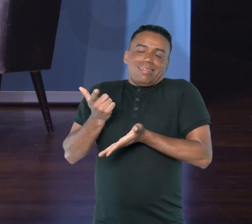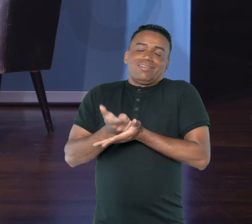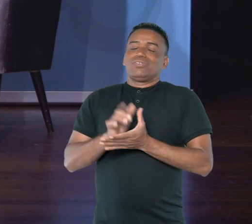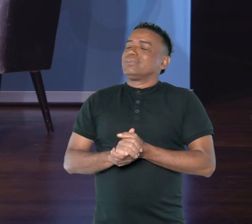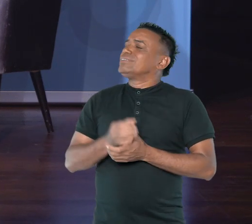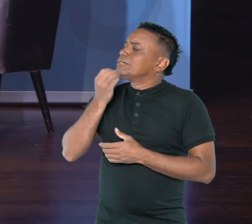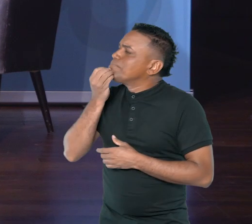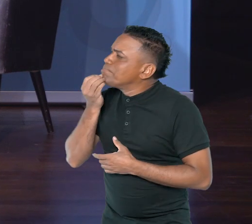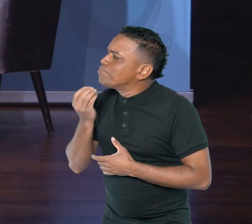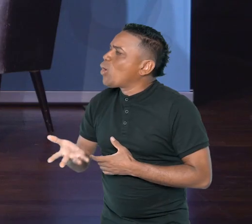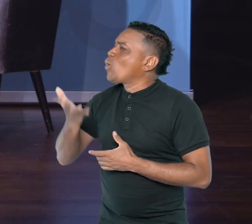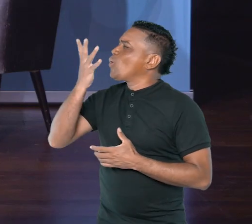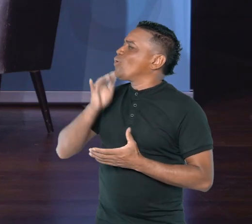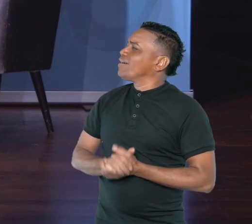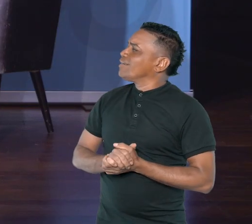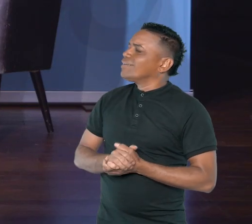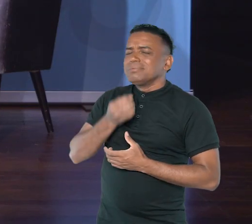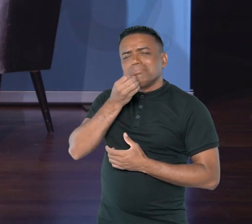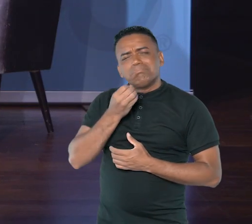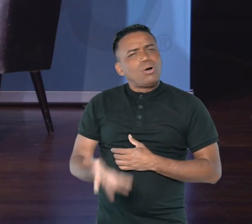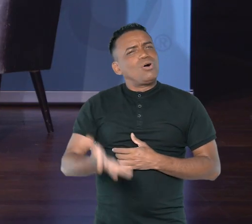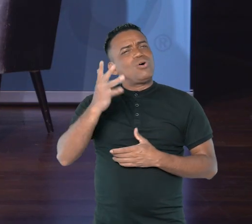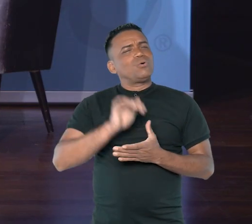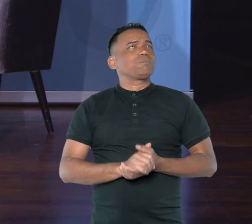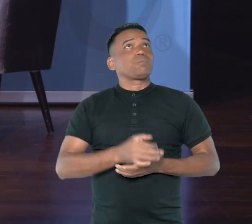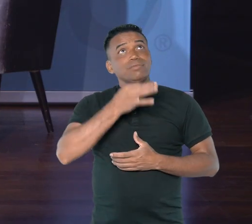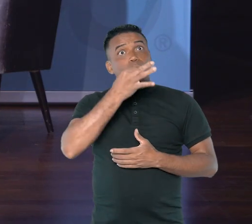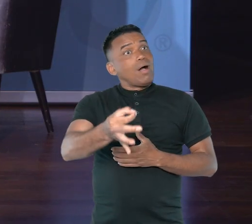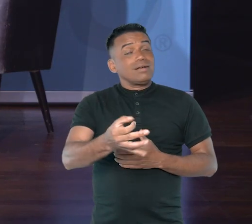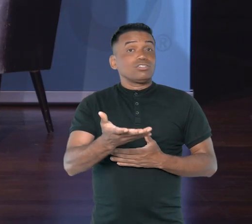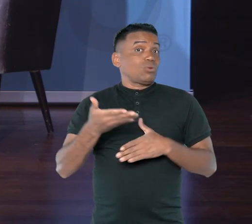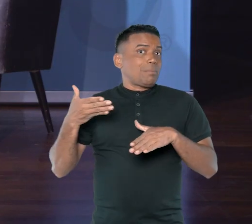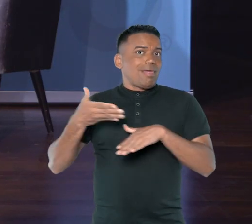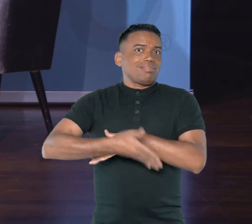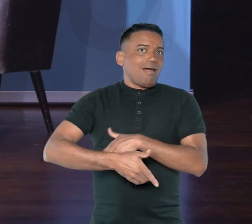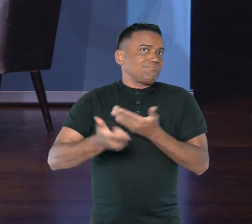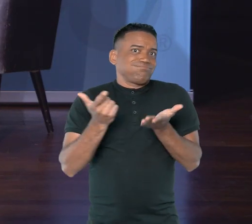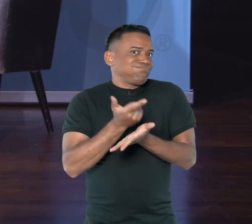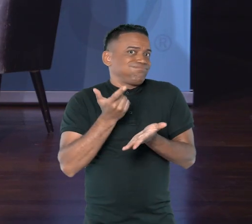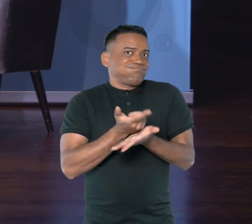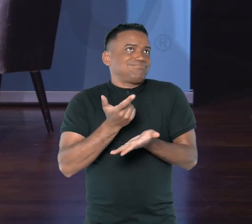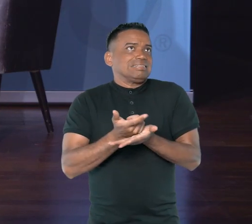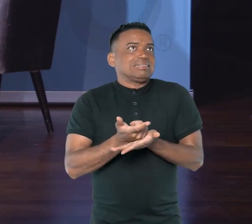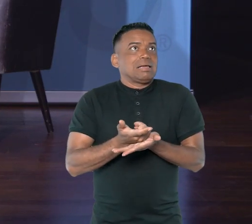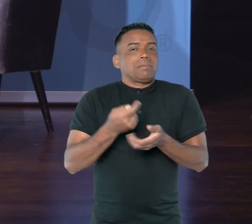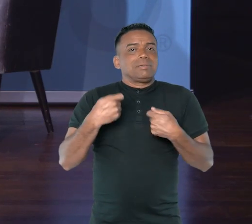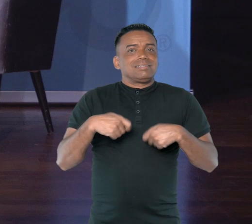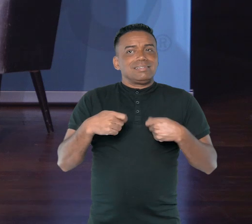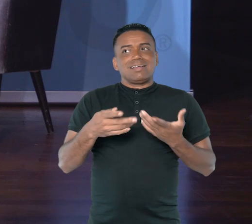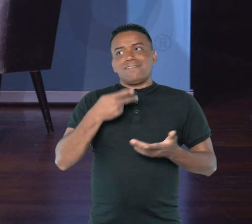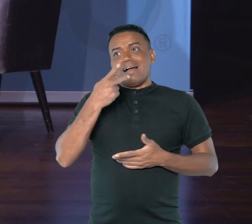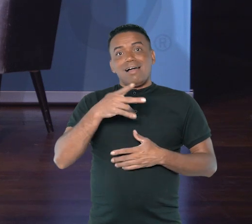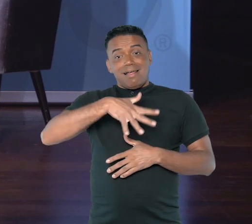né? Eu acho que não dá para a gente entrar nesse livro, né, sem falar da sua